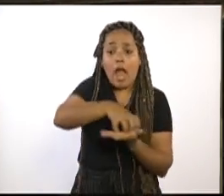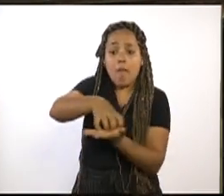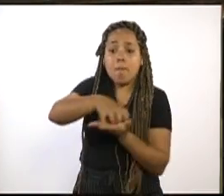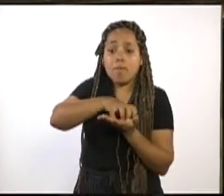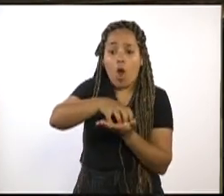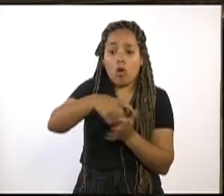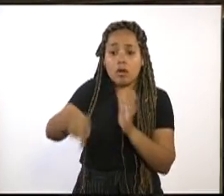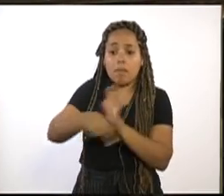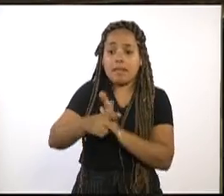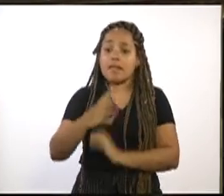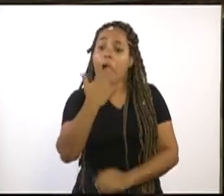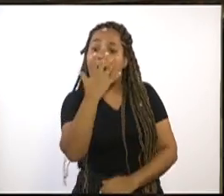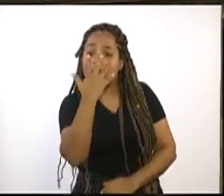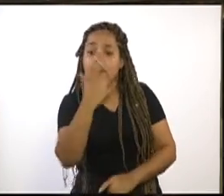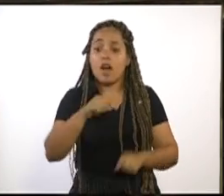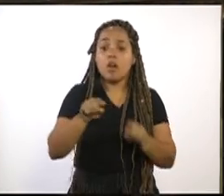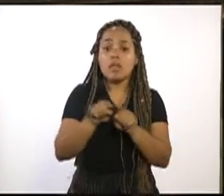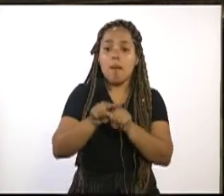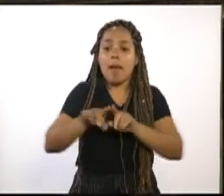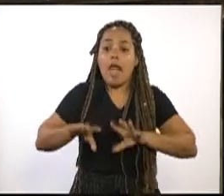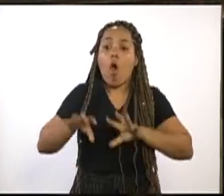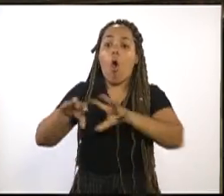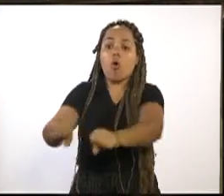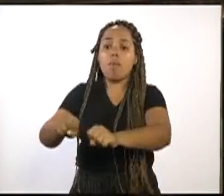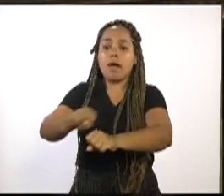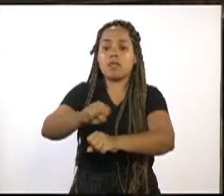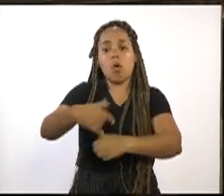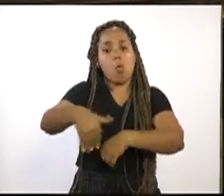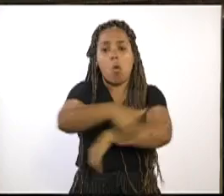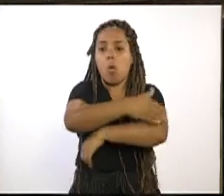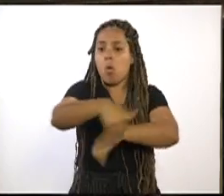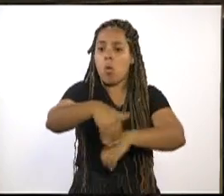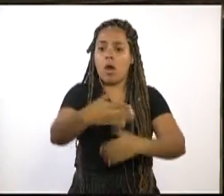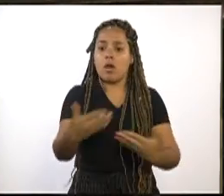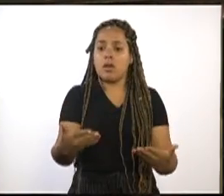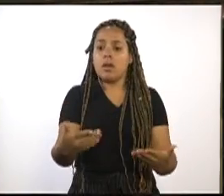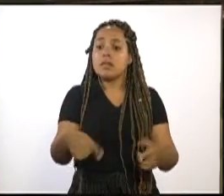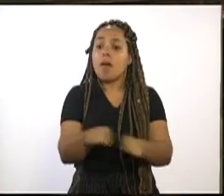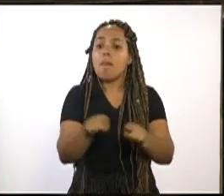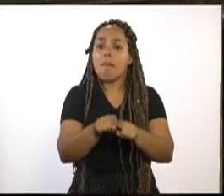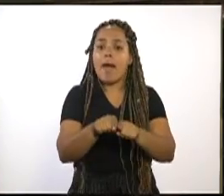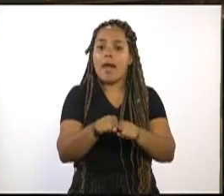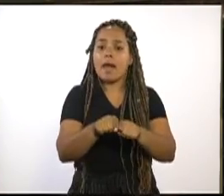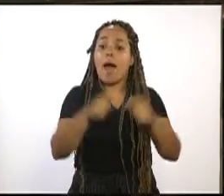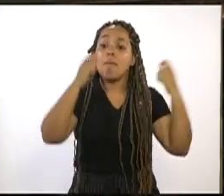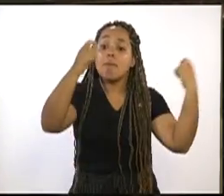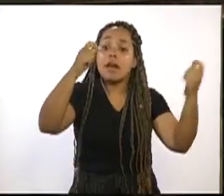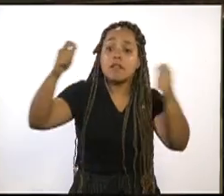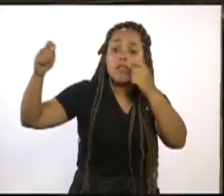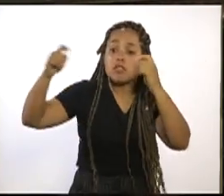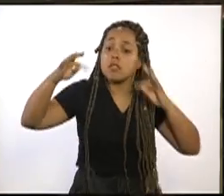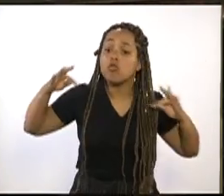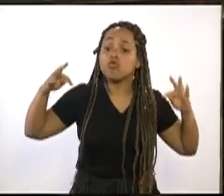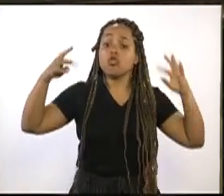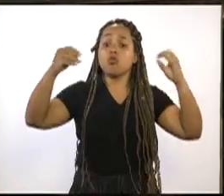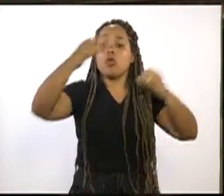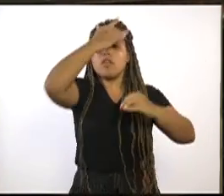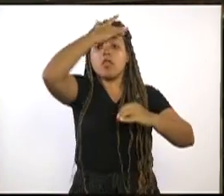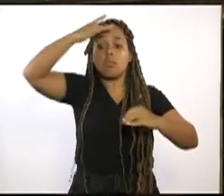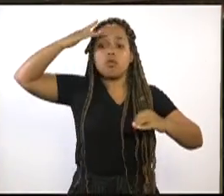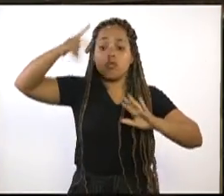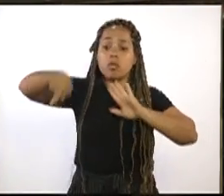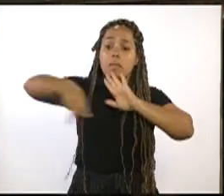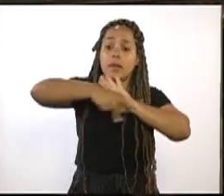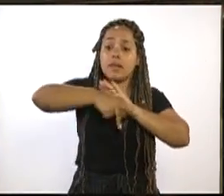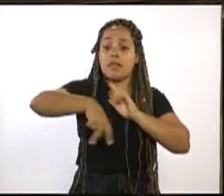carnavalescos, da ocupação das ruas e da manifestação da população brasileira no que se